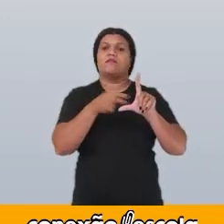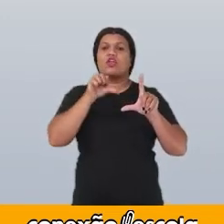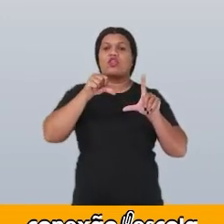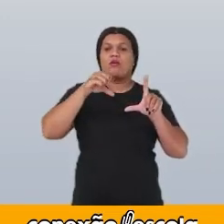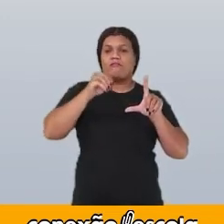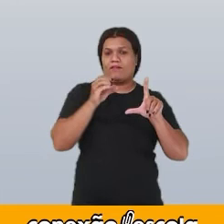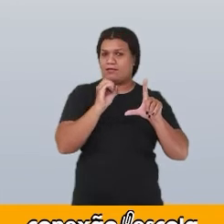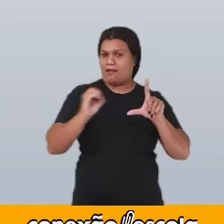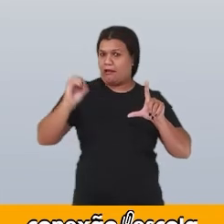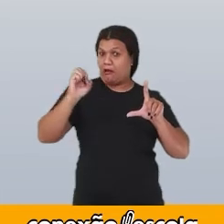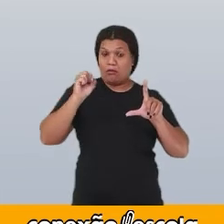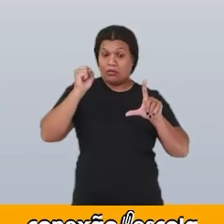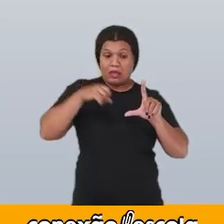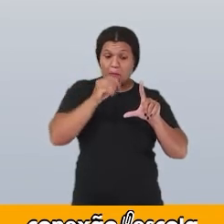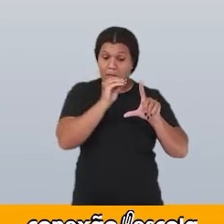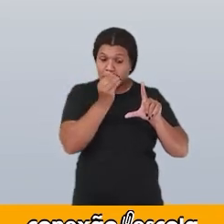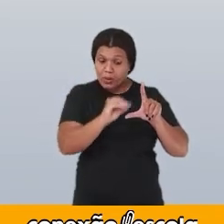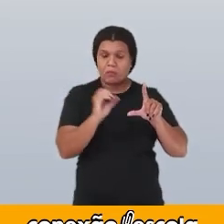esteja escrito isso.